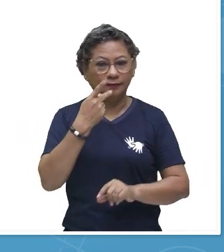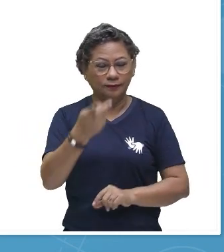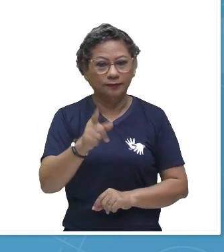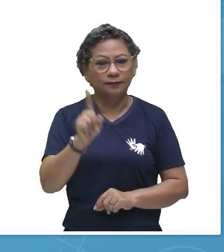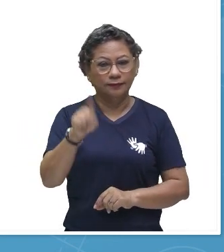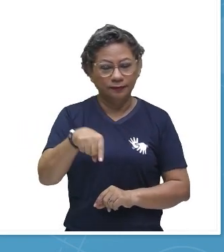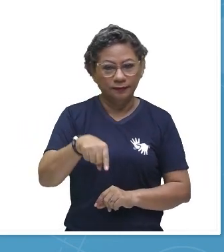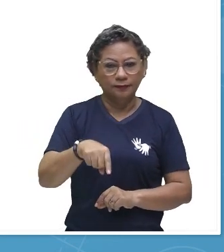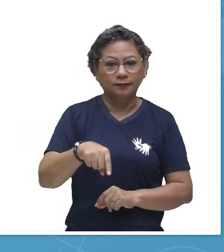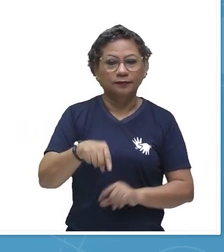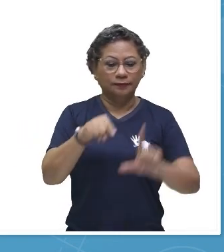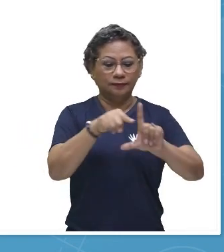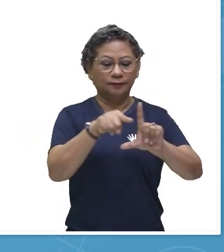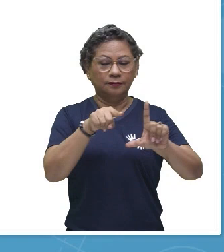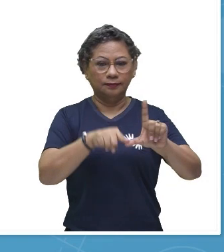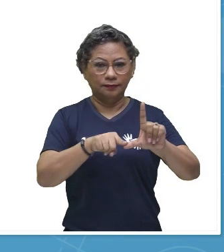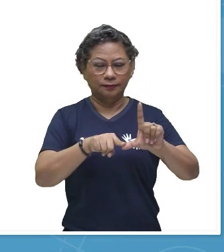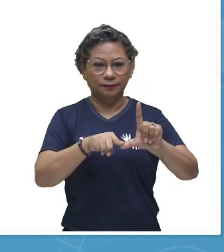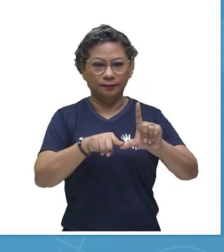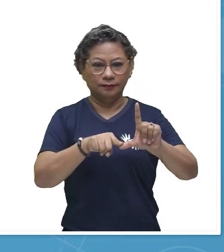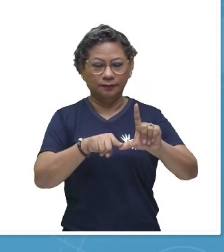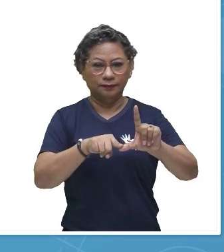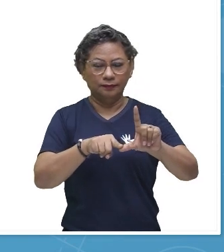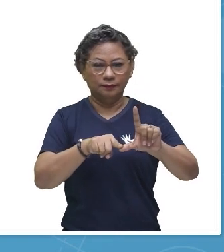aqui nesse plano para vocês.